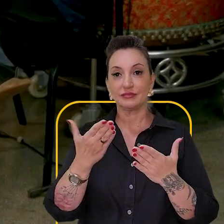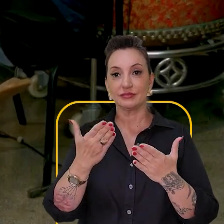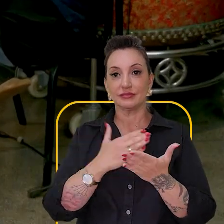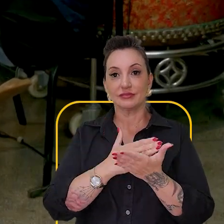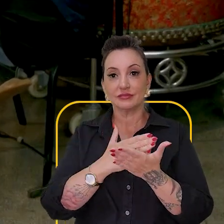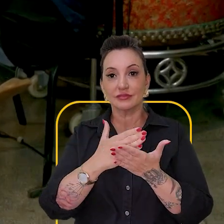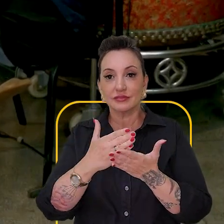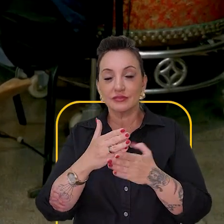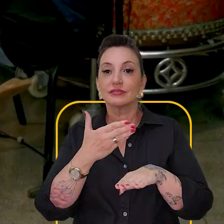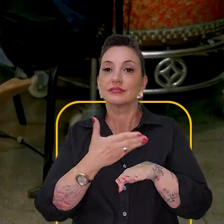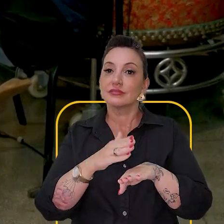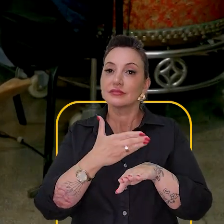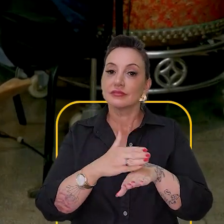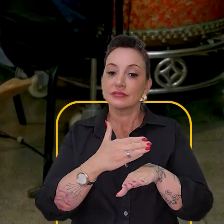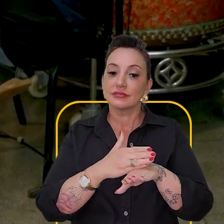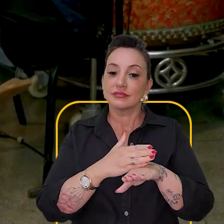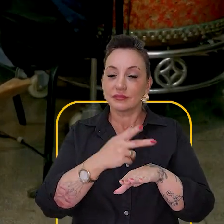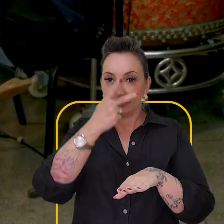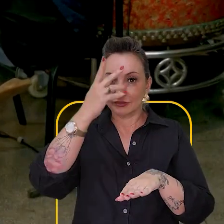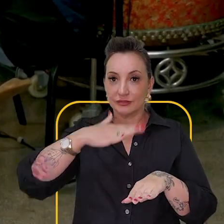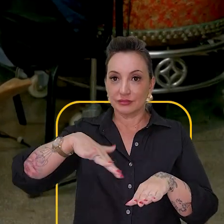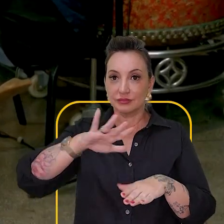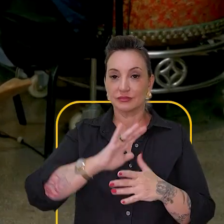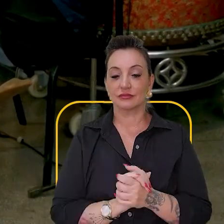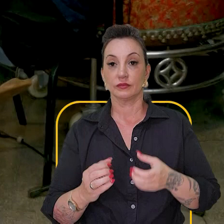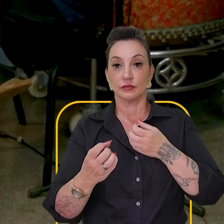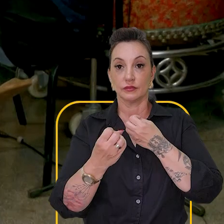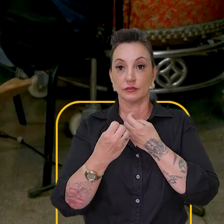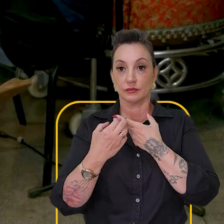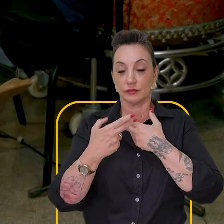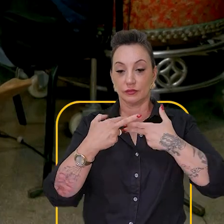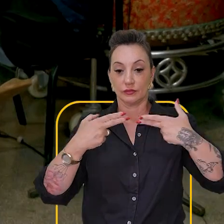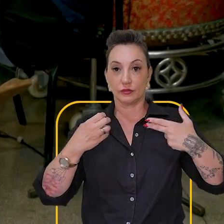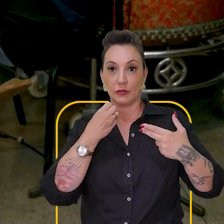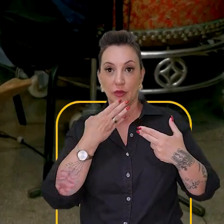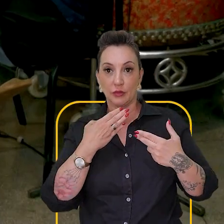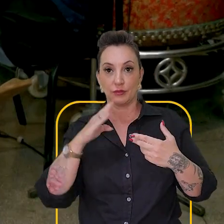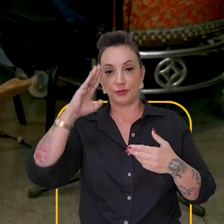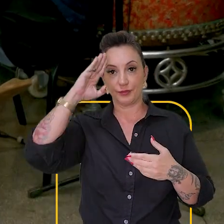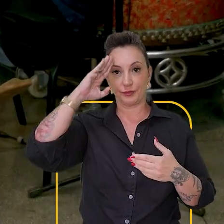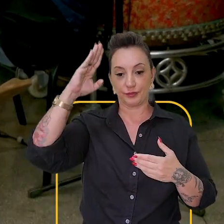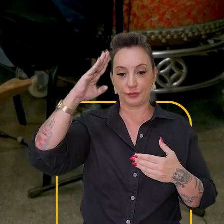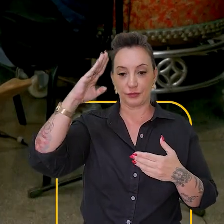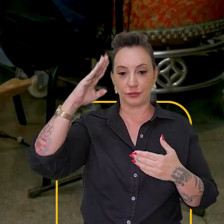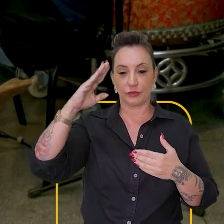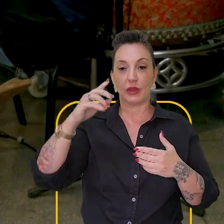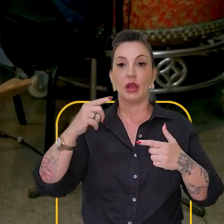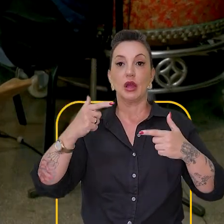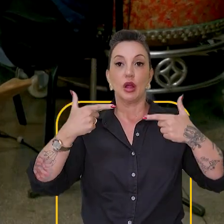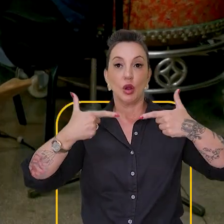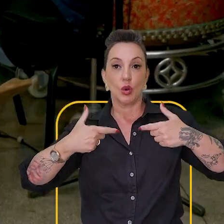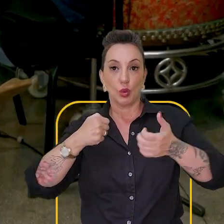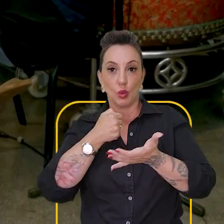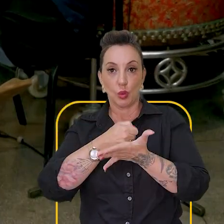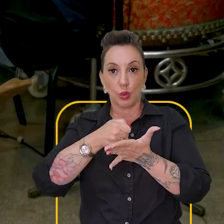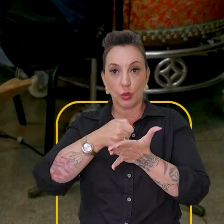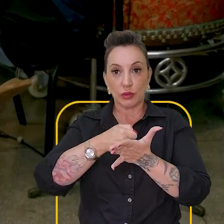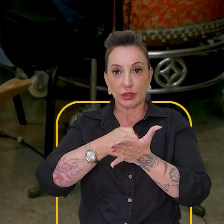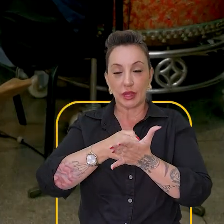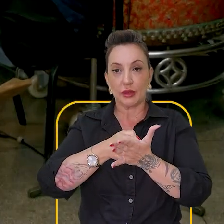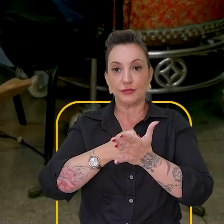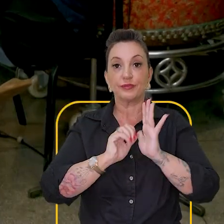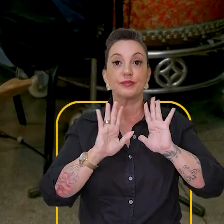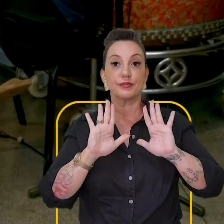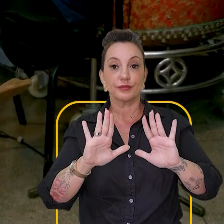aí eu fui fui treinar com o pessoal eh ele me ensinou muita coisa boa em termos de